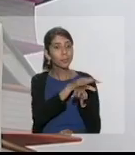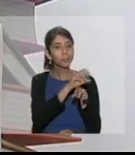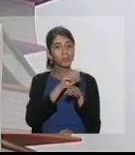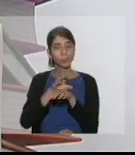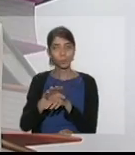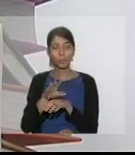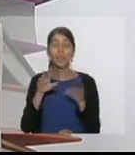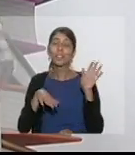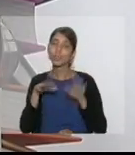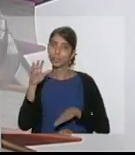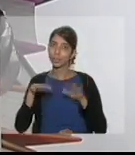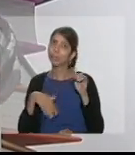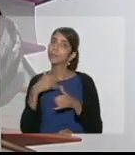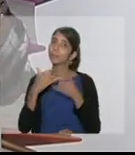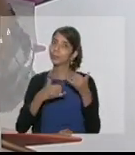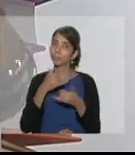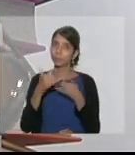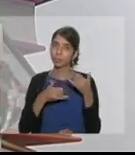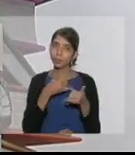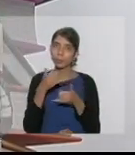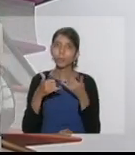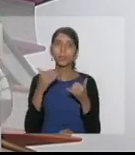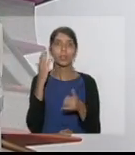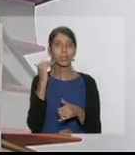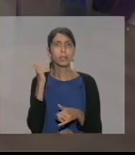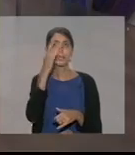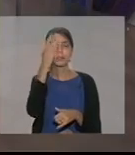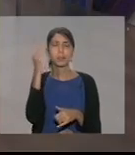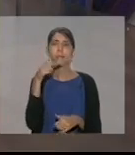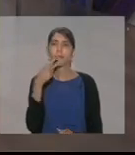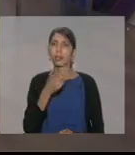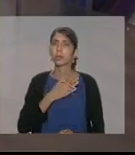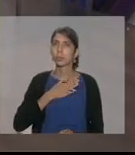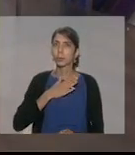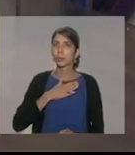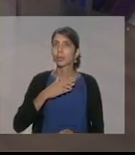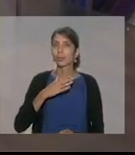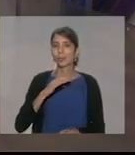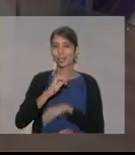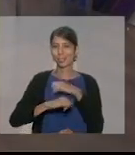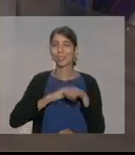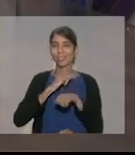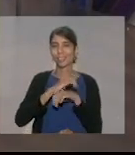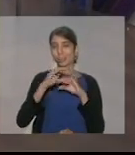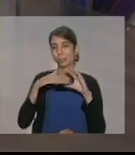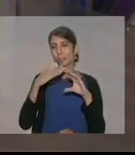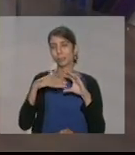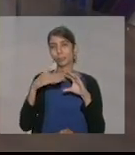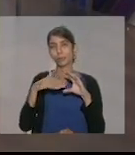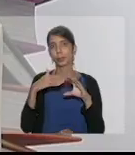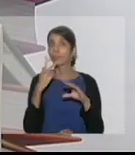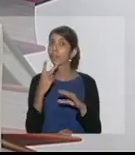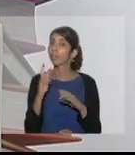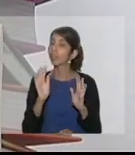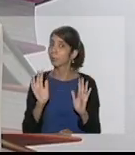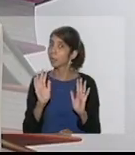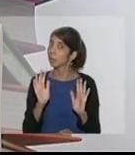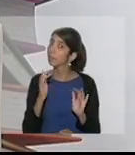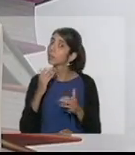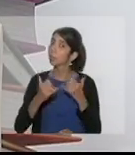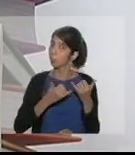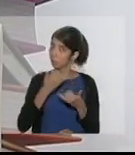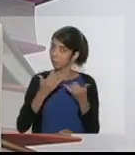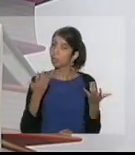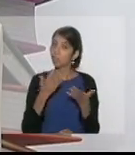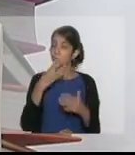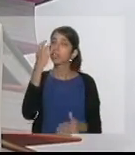mesmo quando eu brinco, mesmo com a minha fanpage enorme, o pessoal falando direto comigo, porque eu sou meio viciada nisso também, eu chego e falo, peraí, eu tô brincando, mas